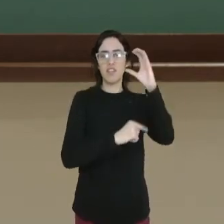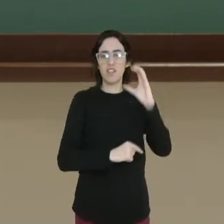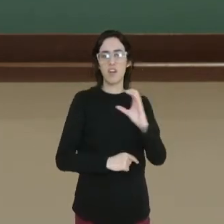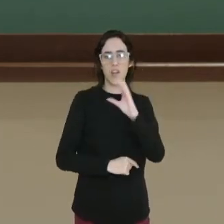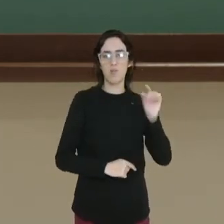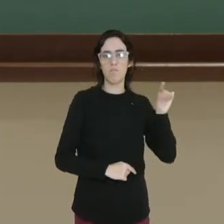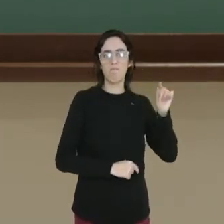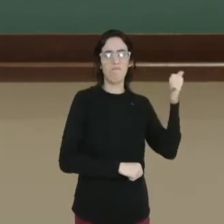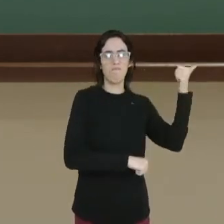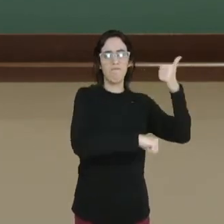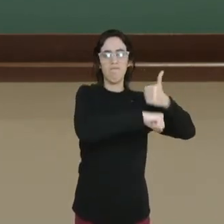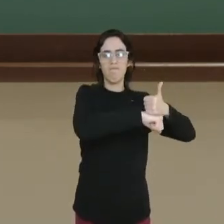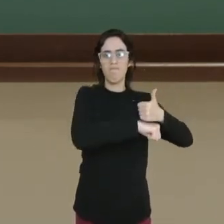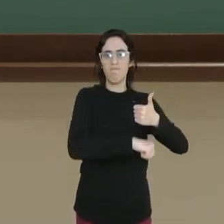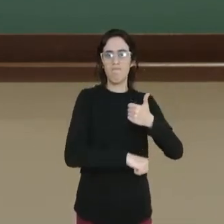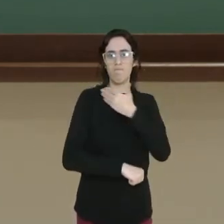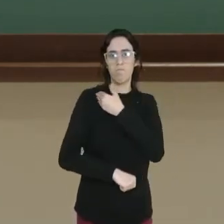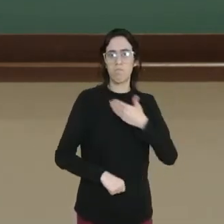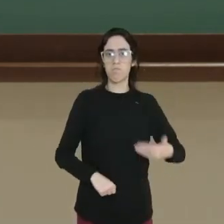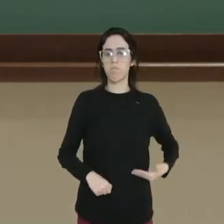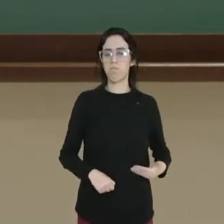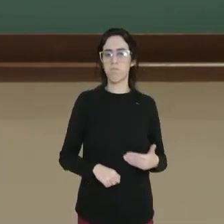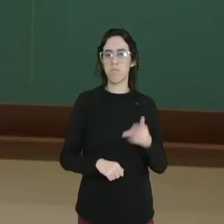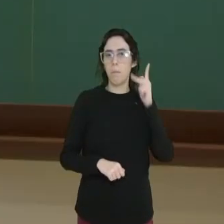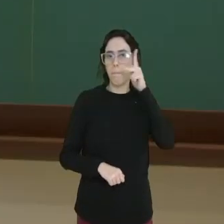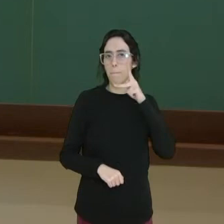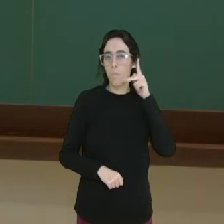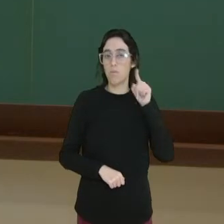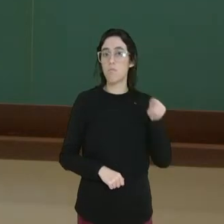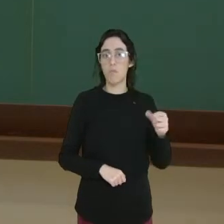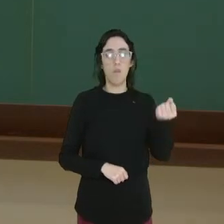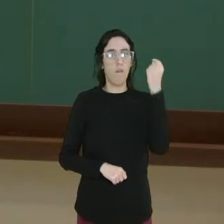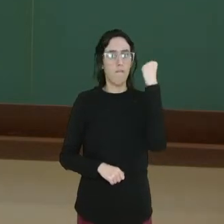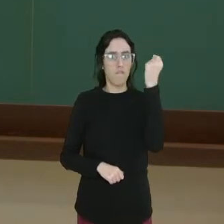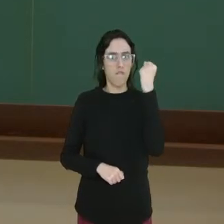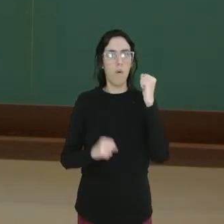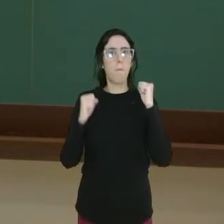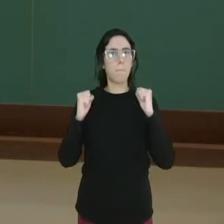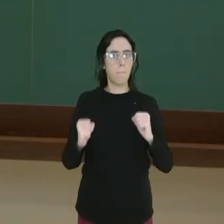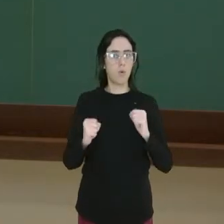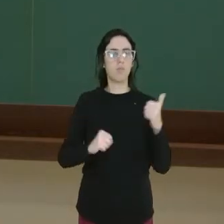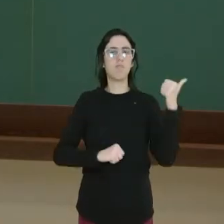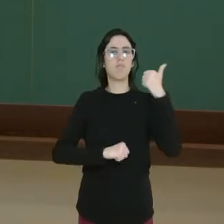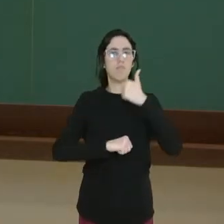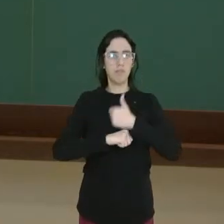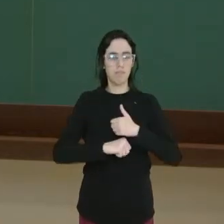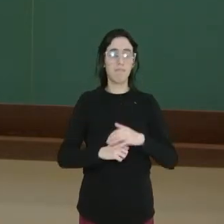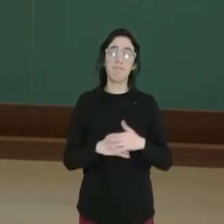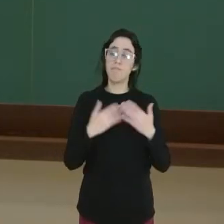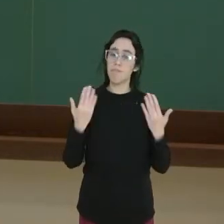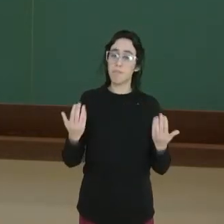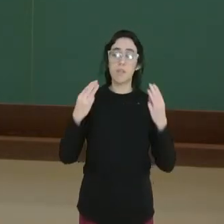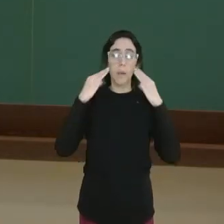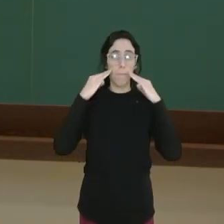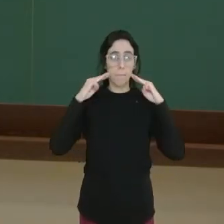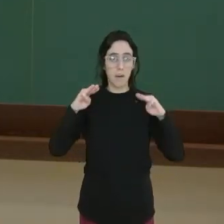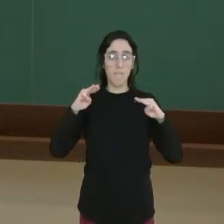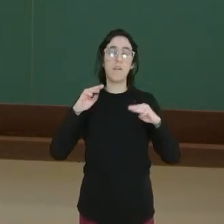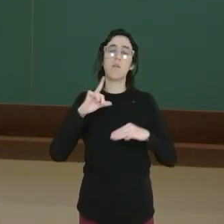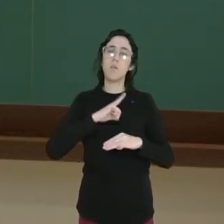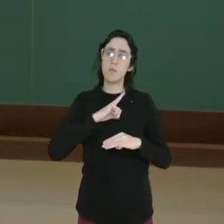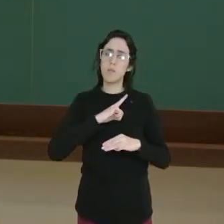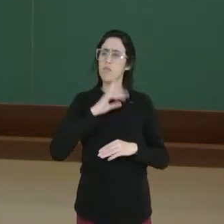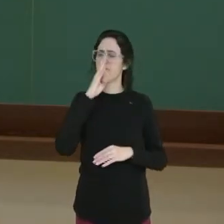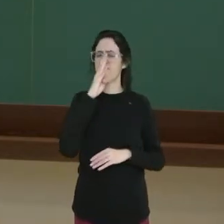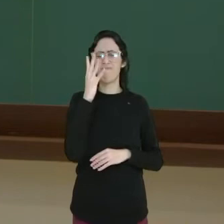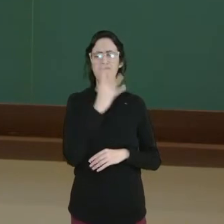pela Igreja Católica, tá? Que exercia forte poder político. O Maquiavel era um crítico desse